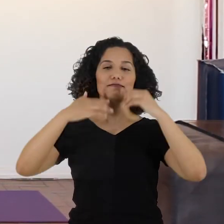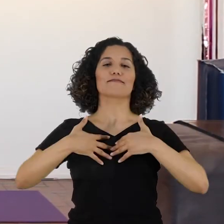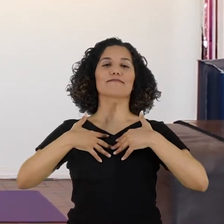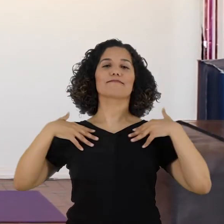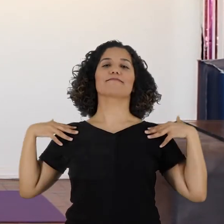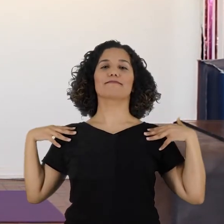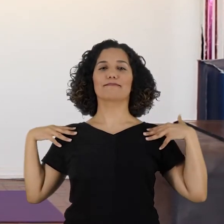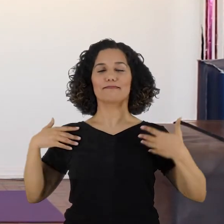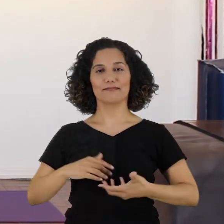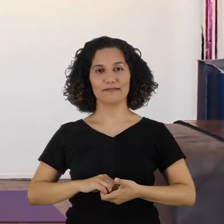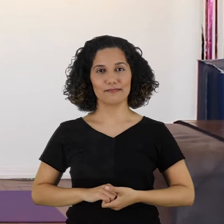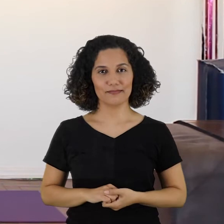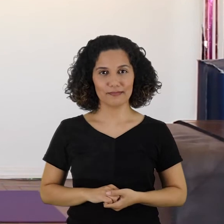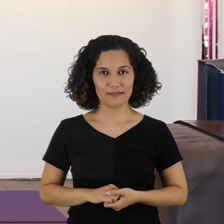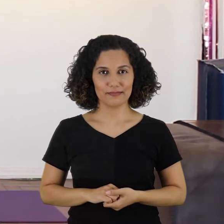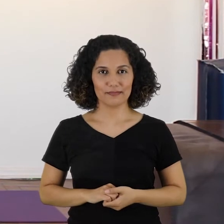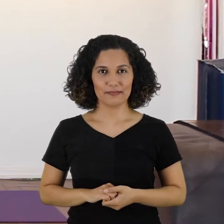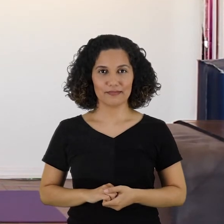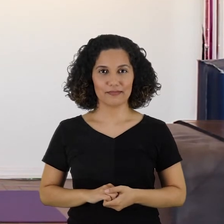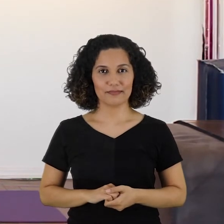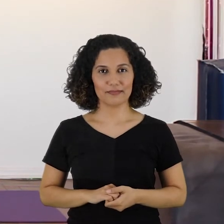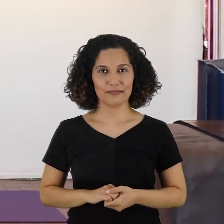lá para cima e para trás, abre o peito.